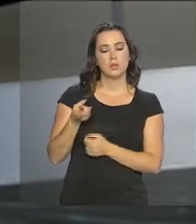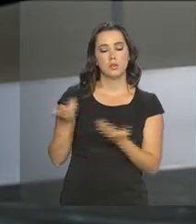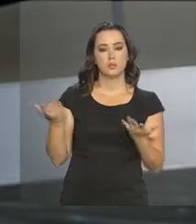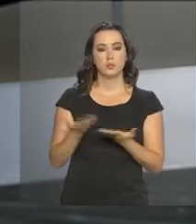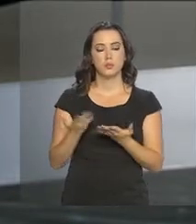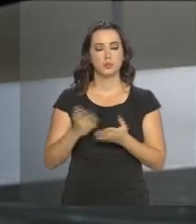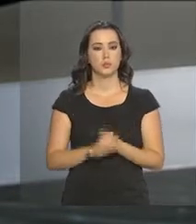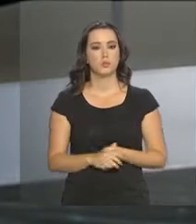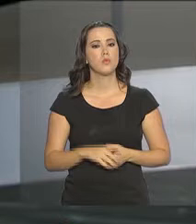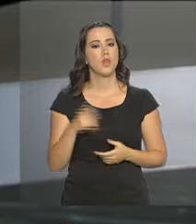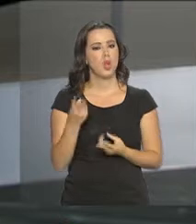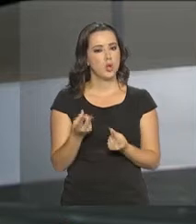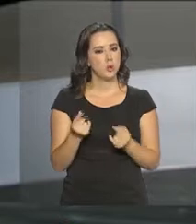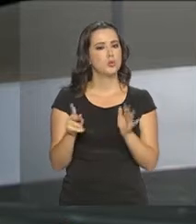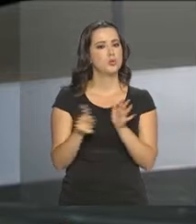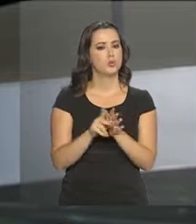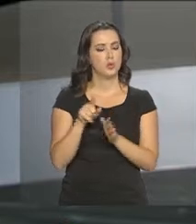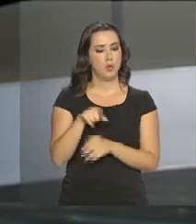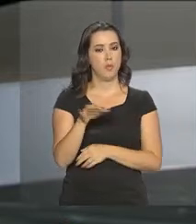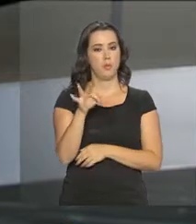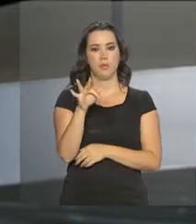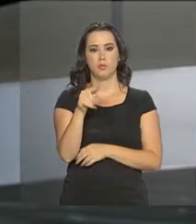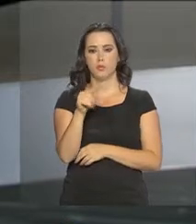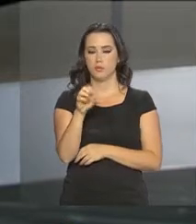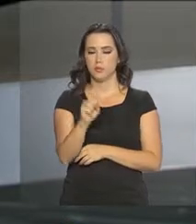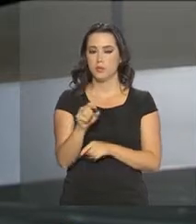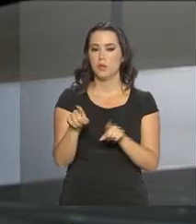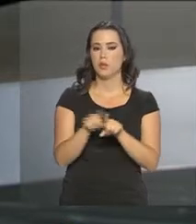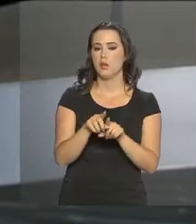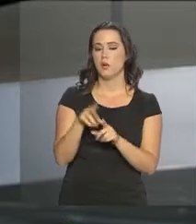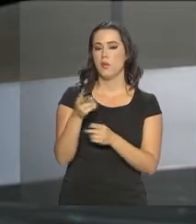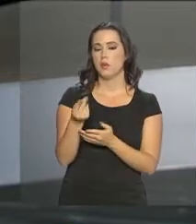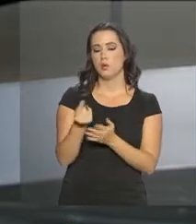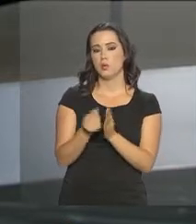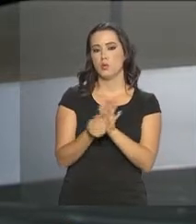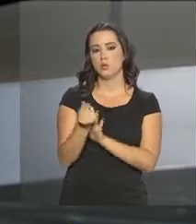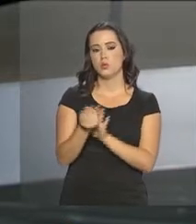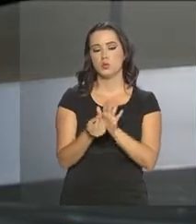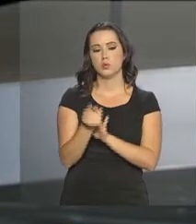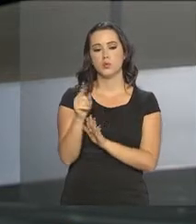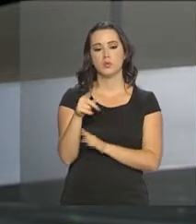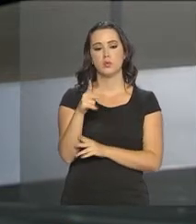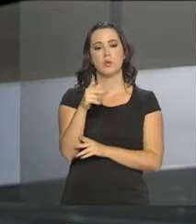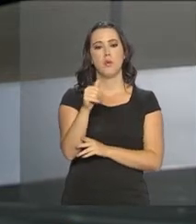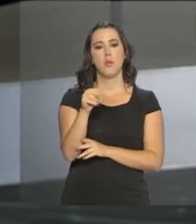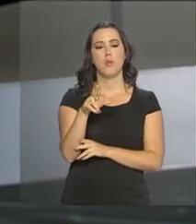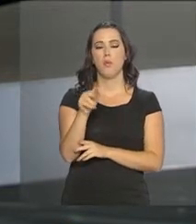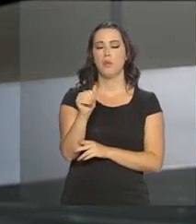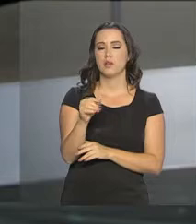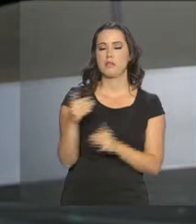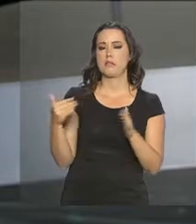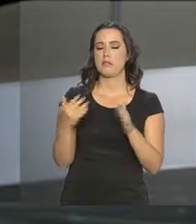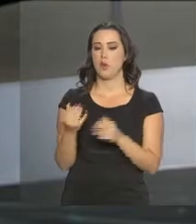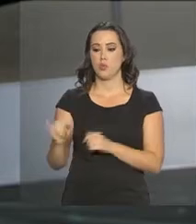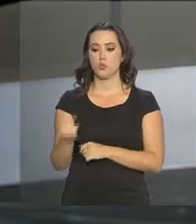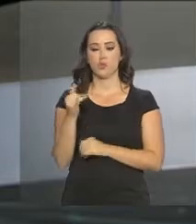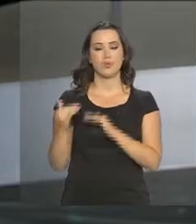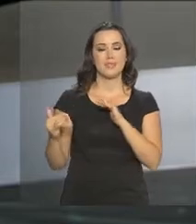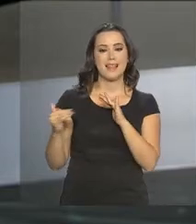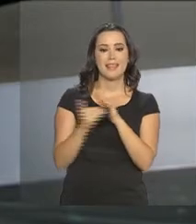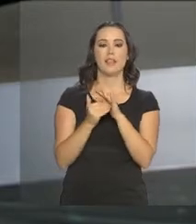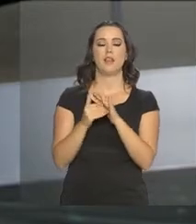e os recursos são do fgts e da poupança e os juros são até 12%